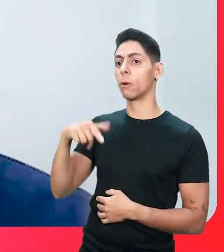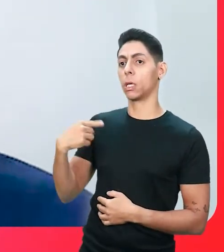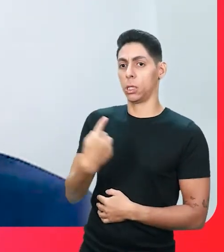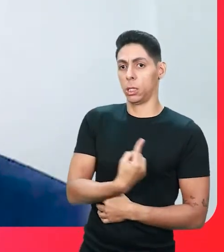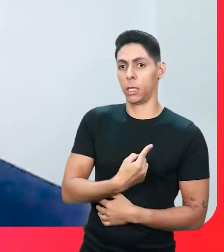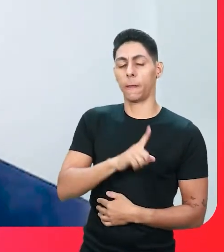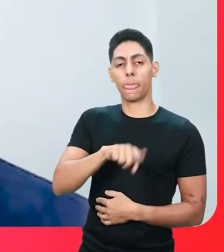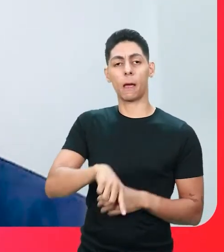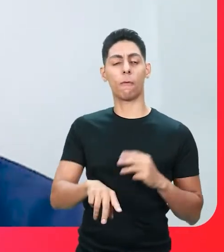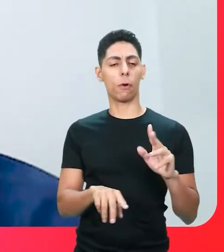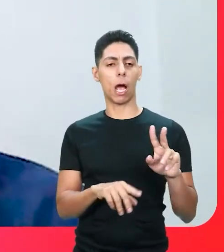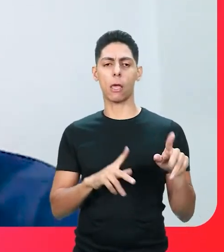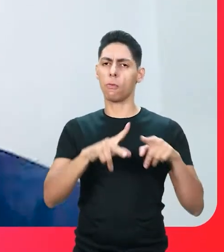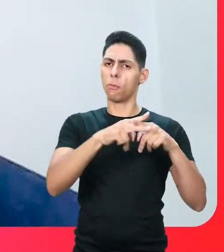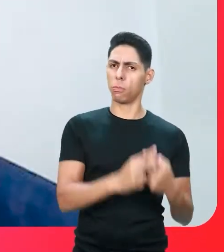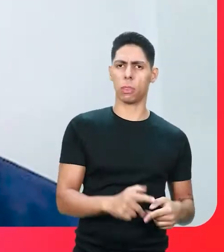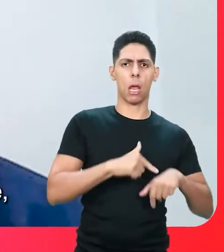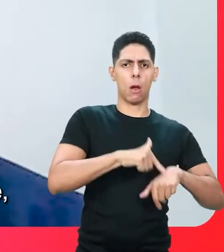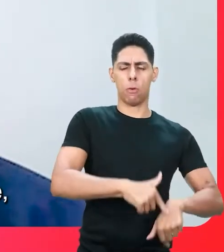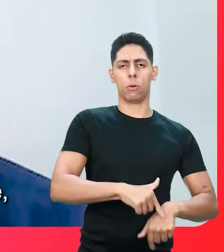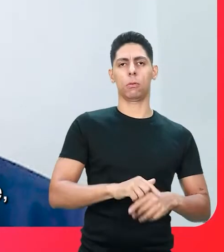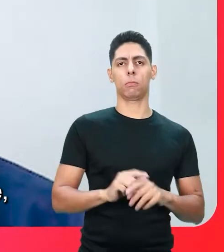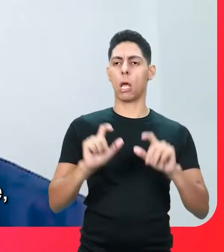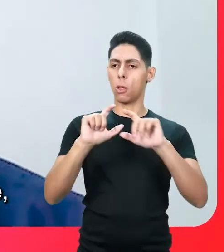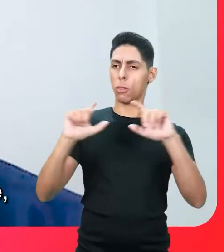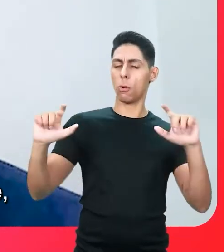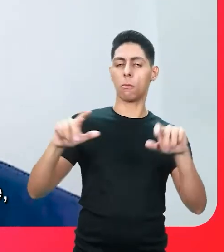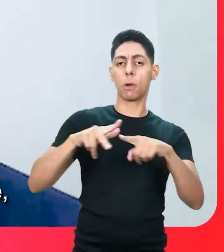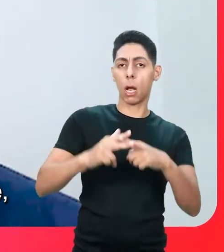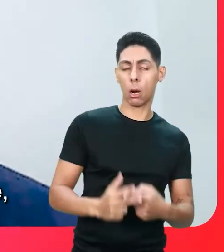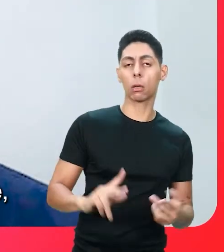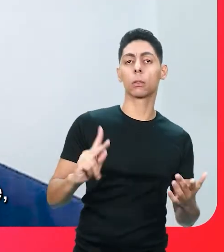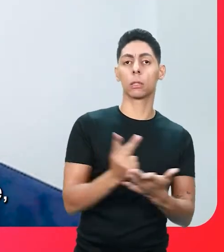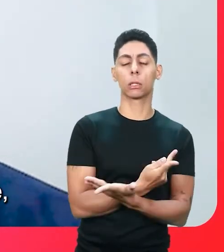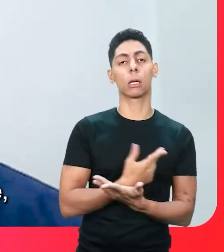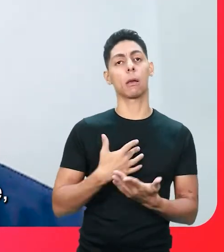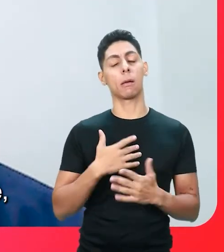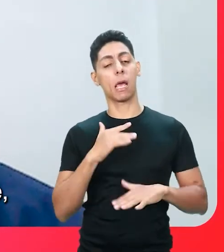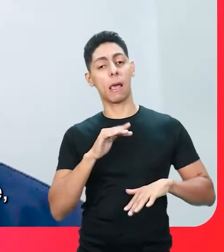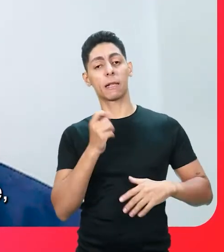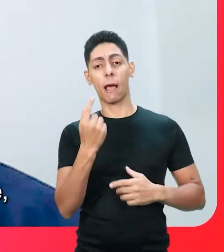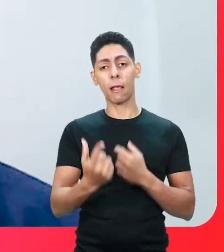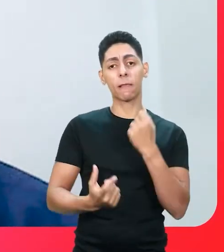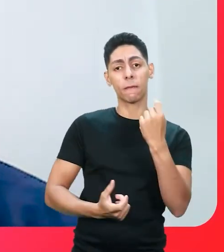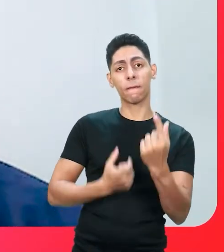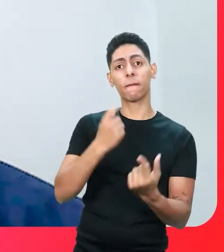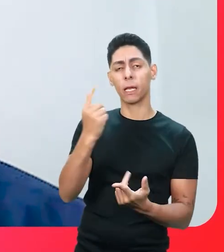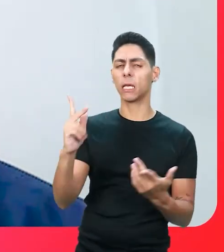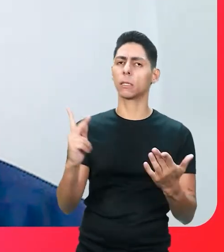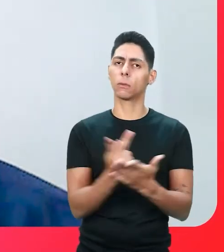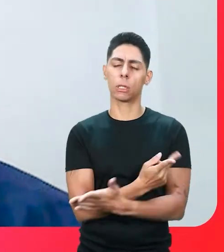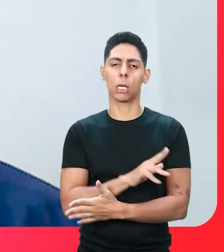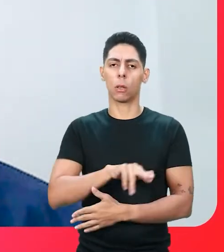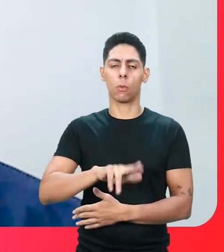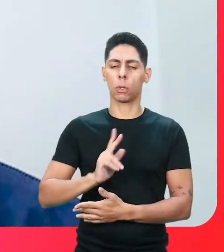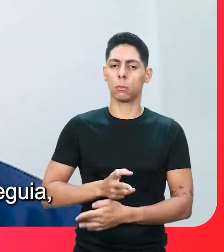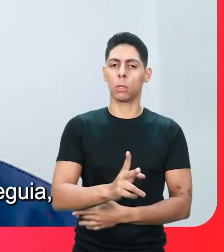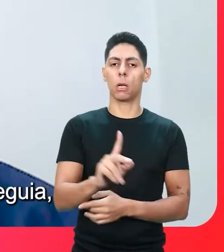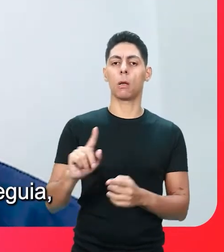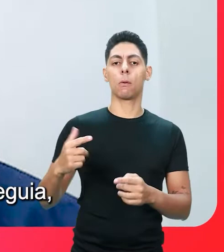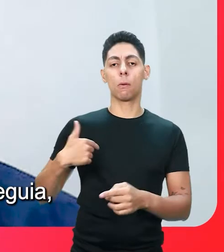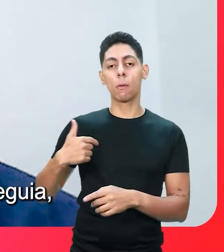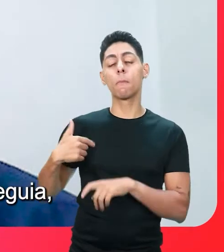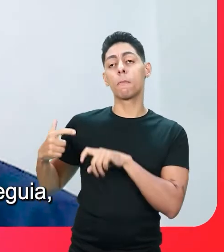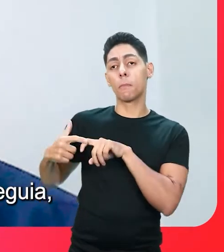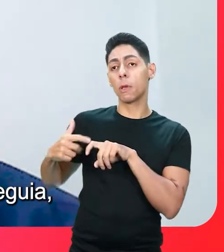não foi o Adalberto. Eu corrigi no ar. Assim, essas coisas aconteciam, eventualmente, porque eu tinha tantos cuidados. E a minha oftalmologista diz, hoje